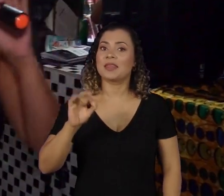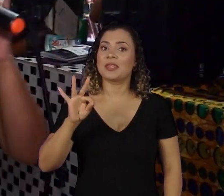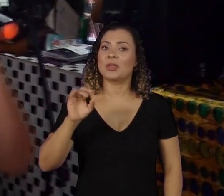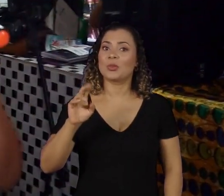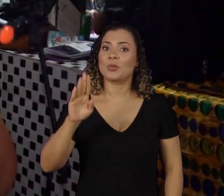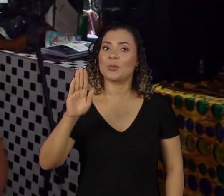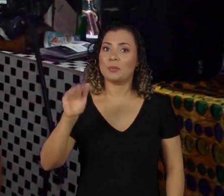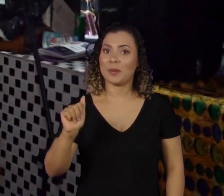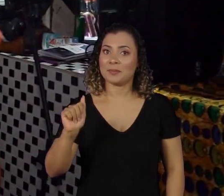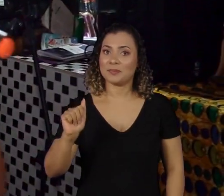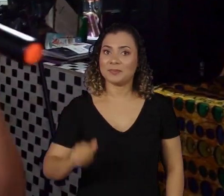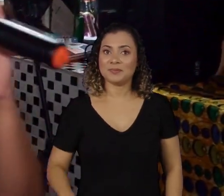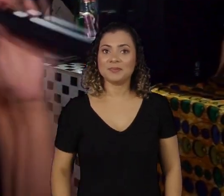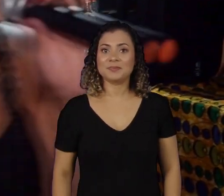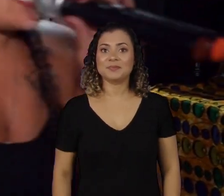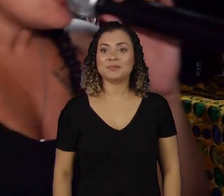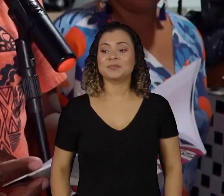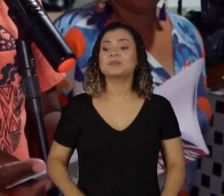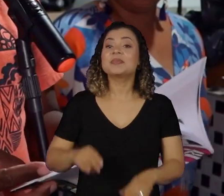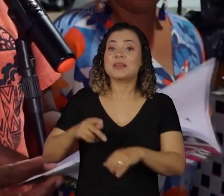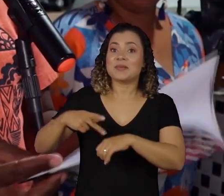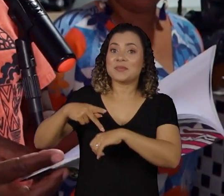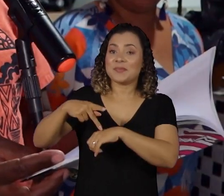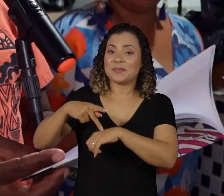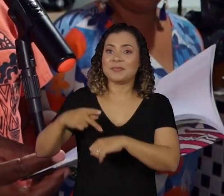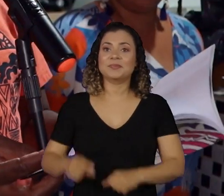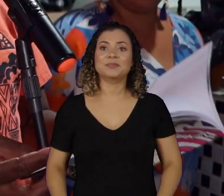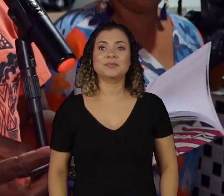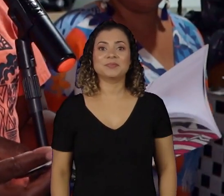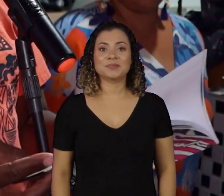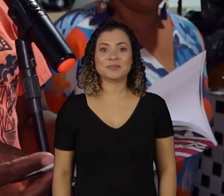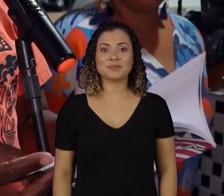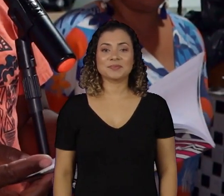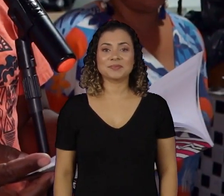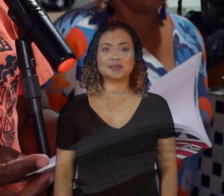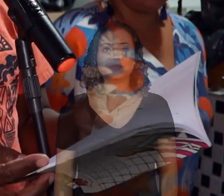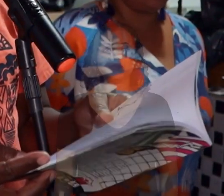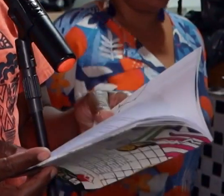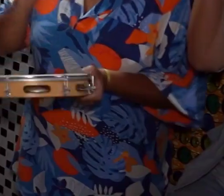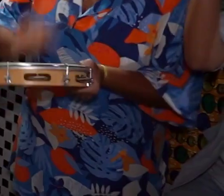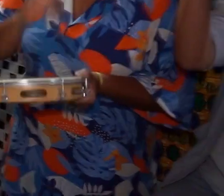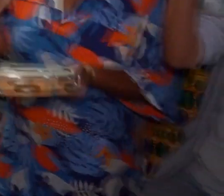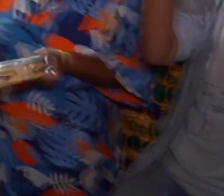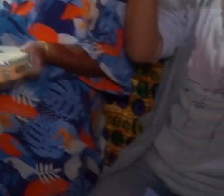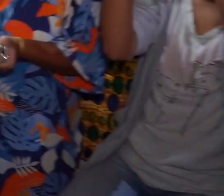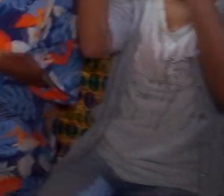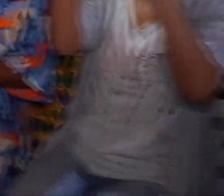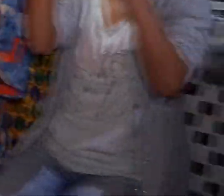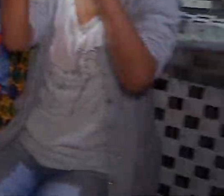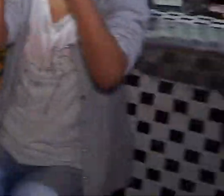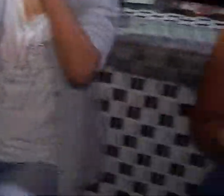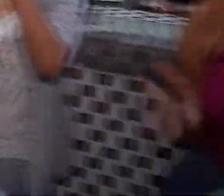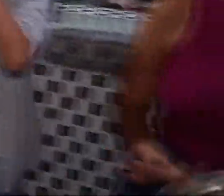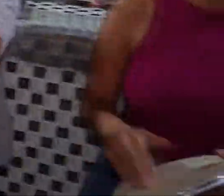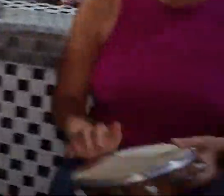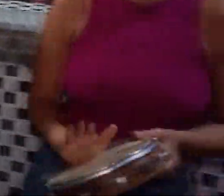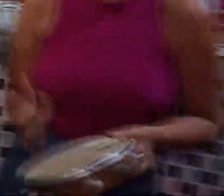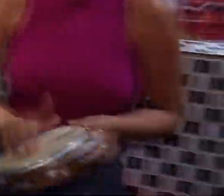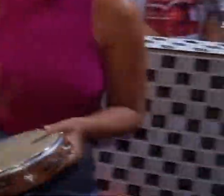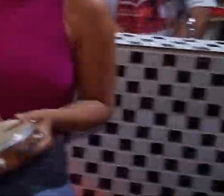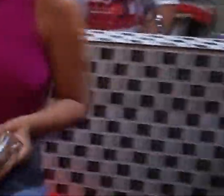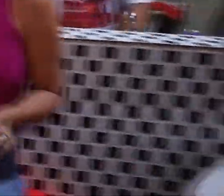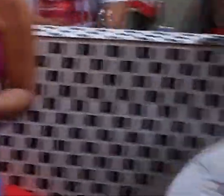poema nasceu dentro de um botequim. E lá na vila só